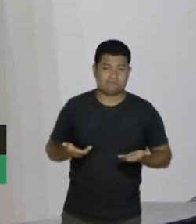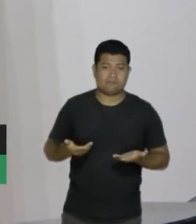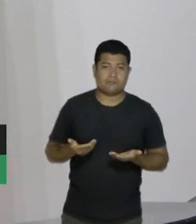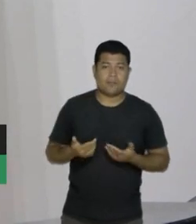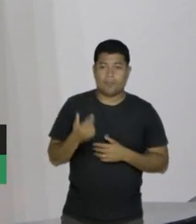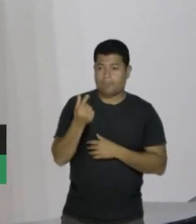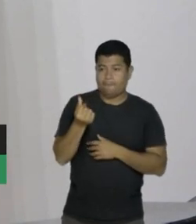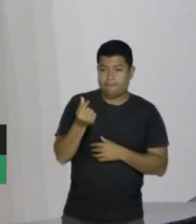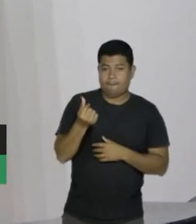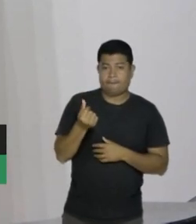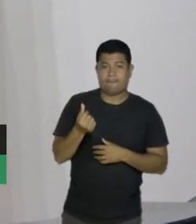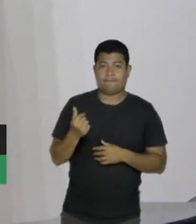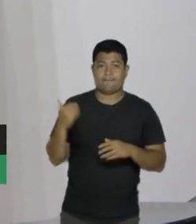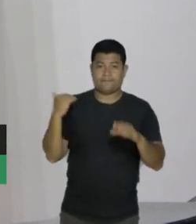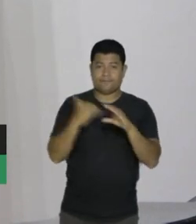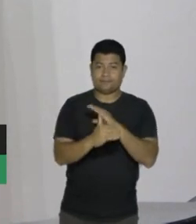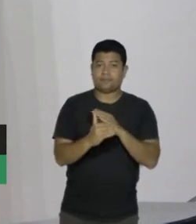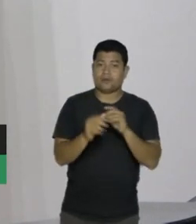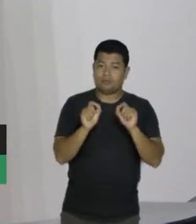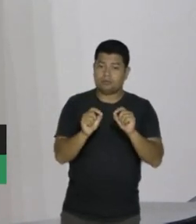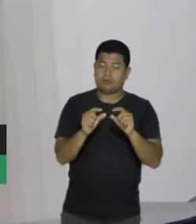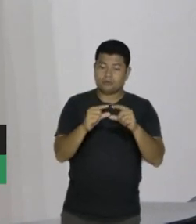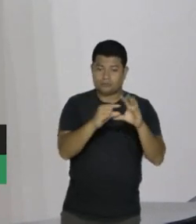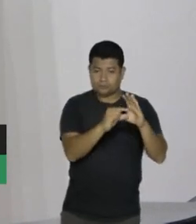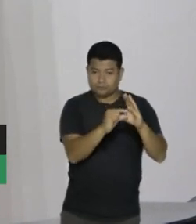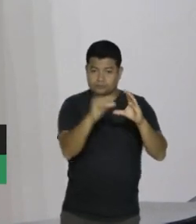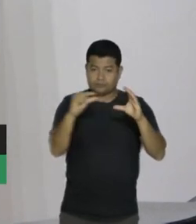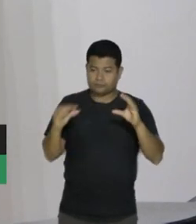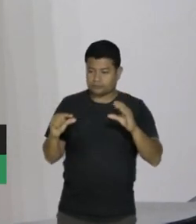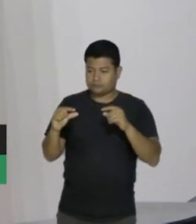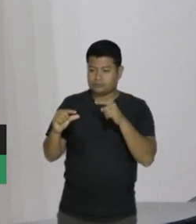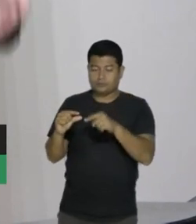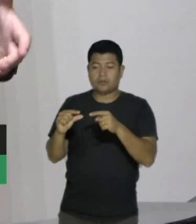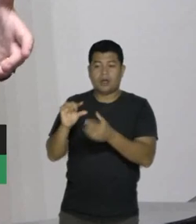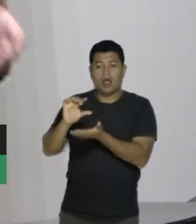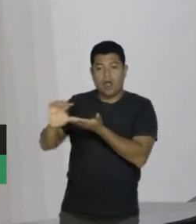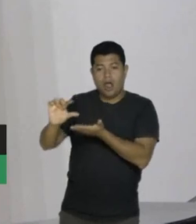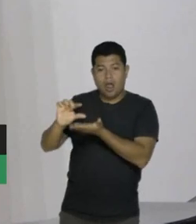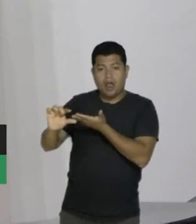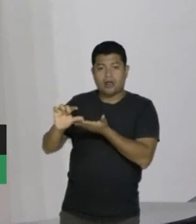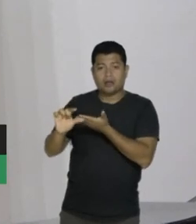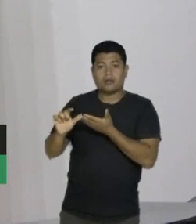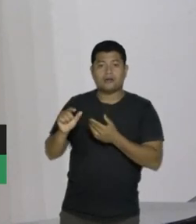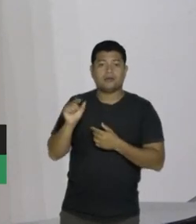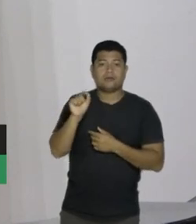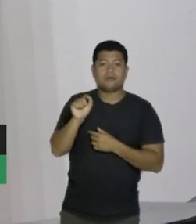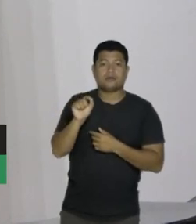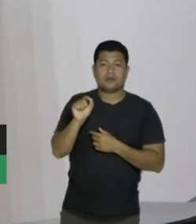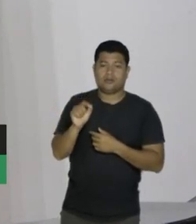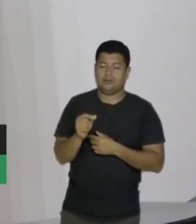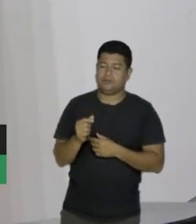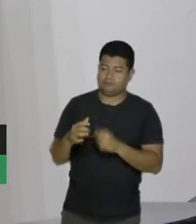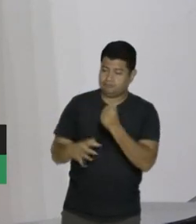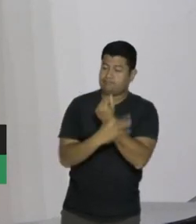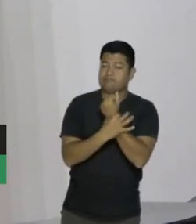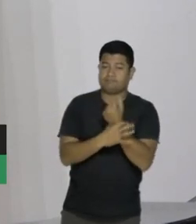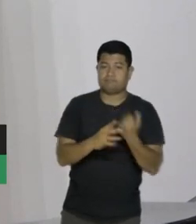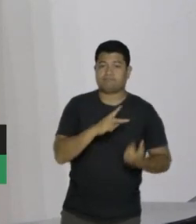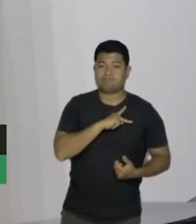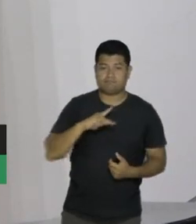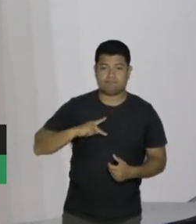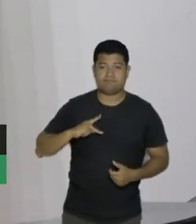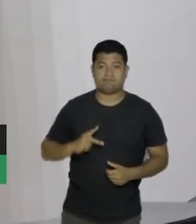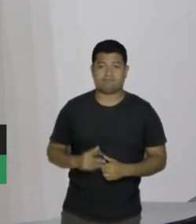é aprendido depois uma parte também pode ser revertido Para ser aplicado em investido Aí sim na segurança pública